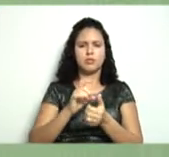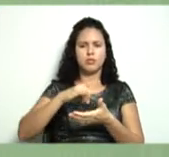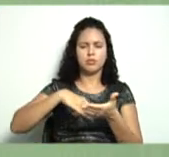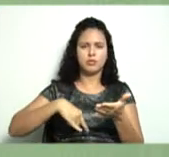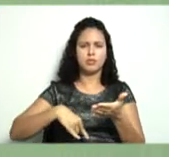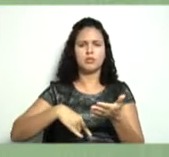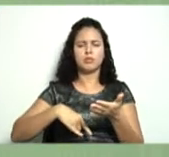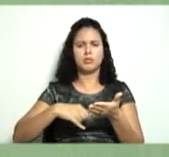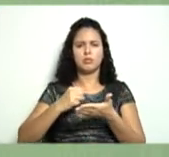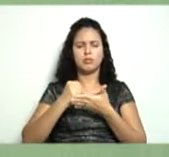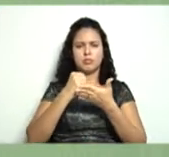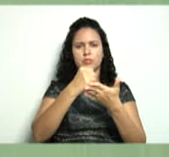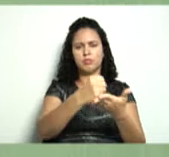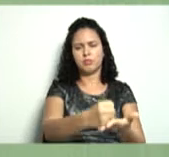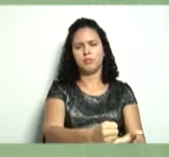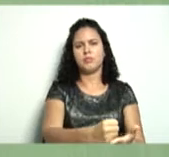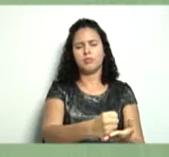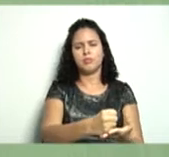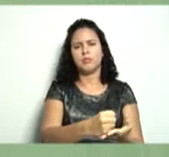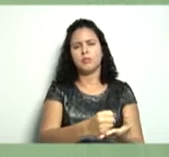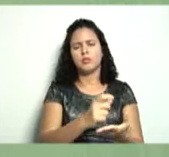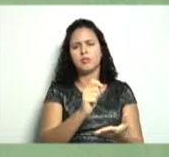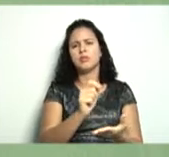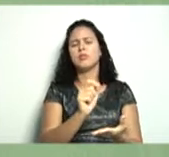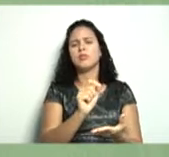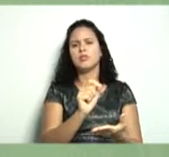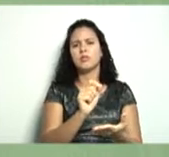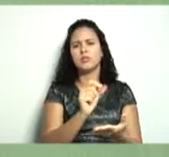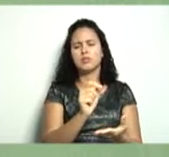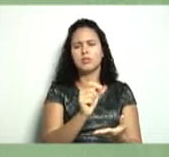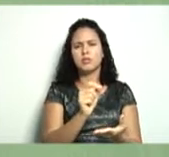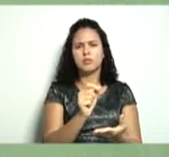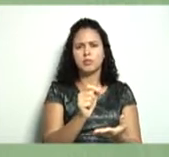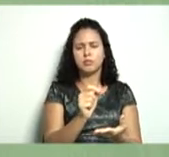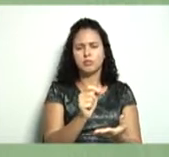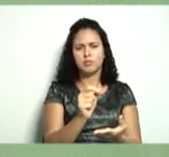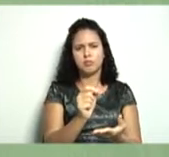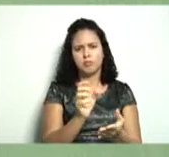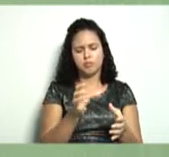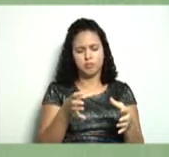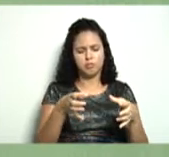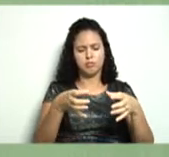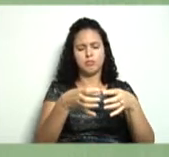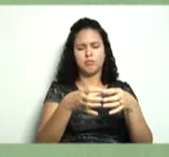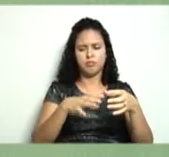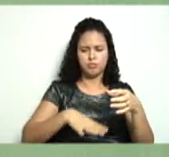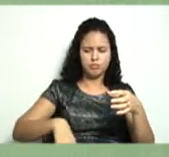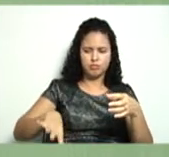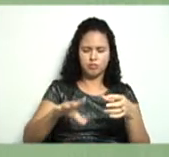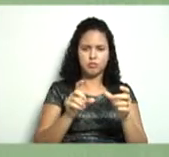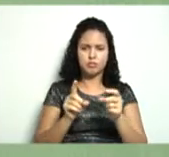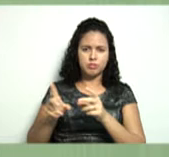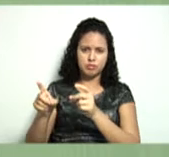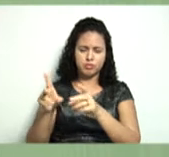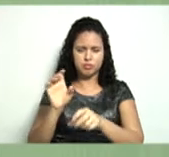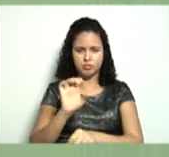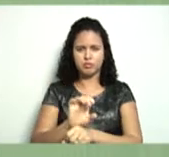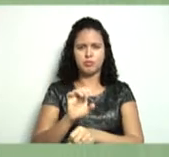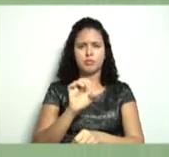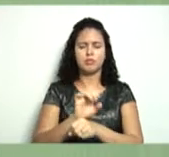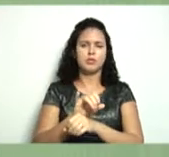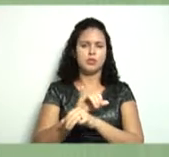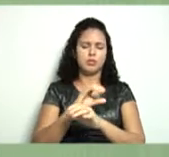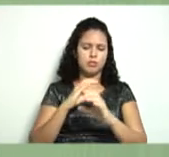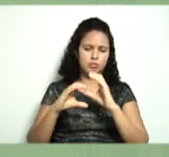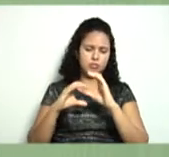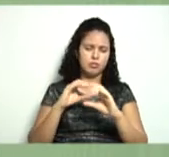documento dirigido a, olha onde é que vai ser, Junta Comercial do Estado, comunicando